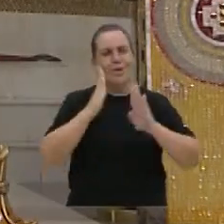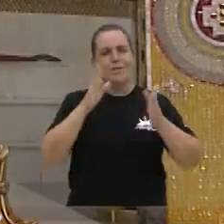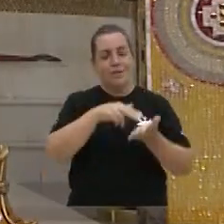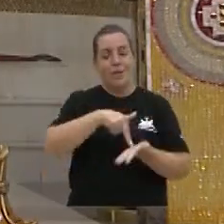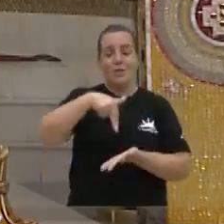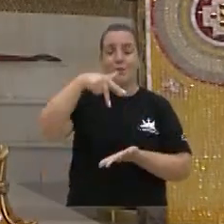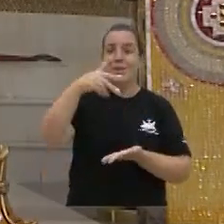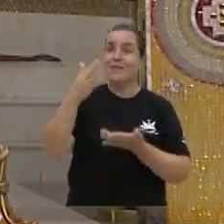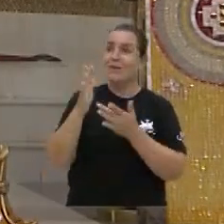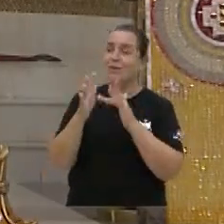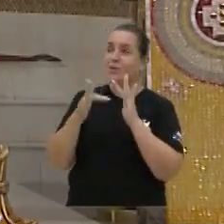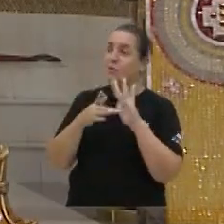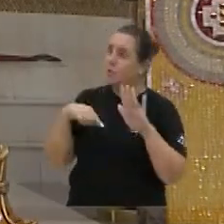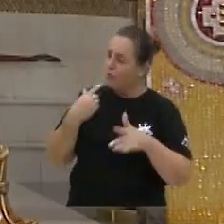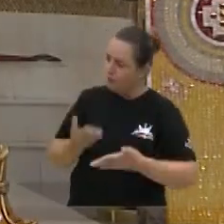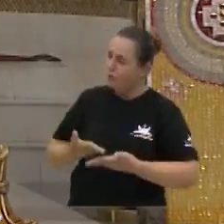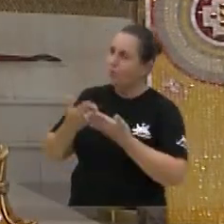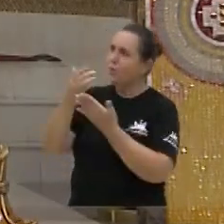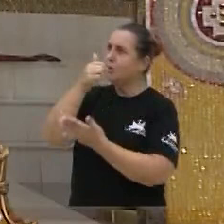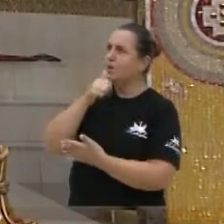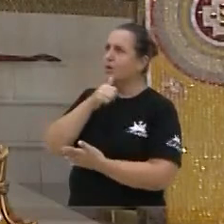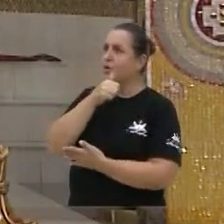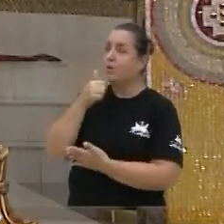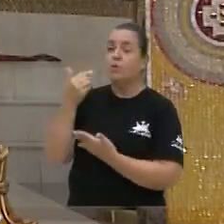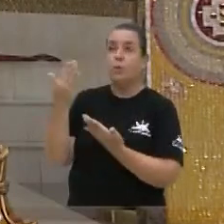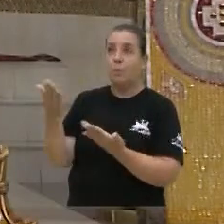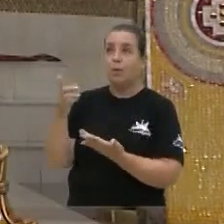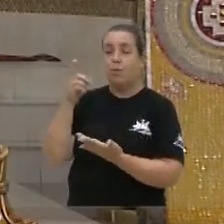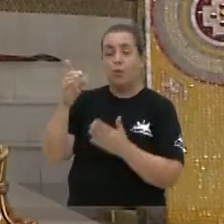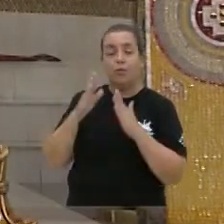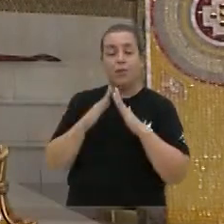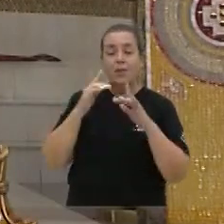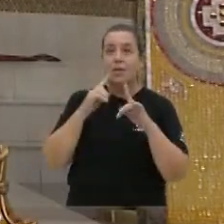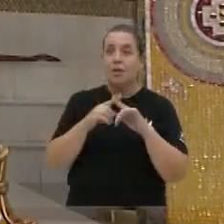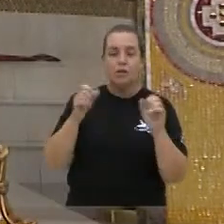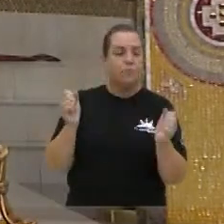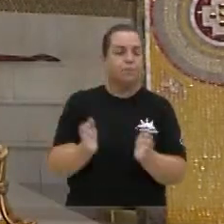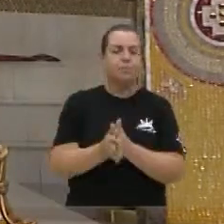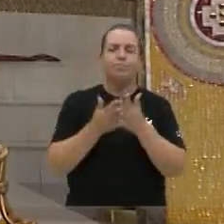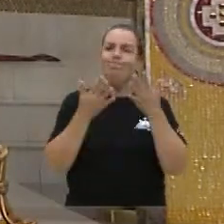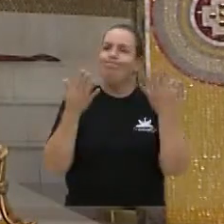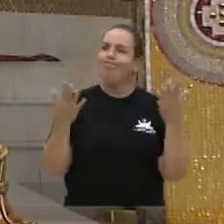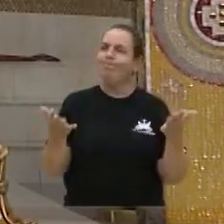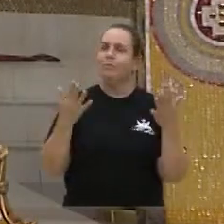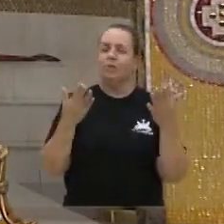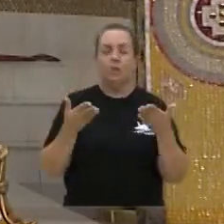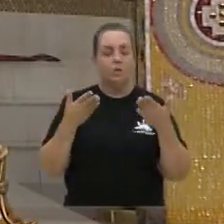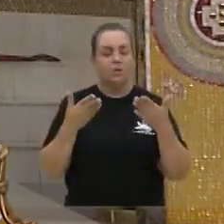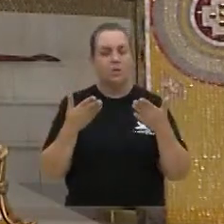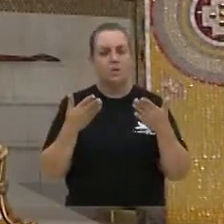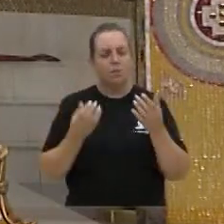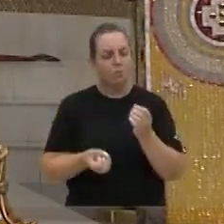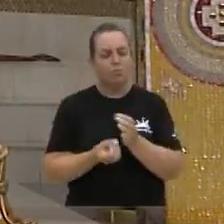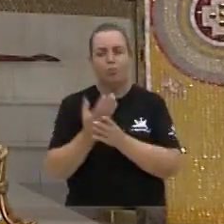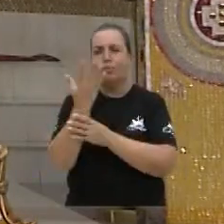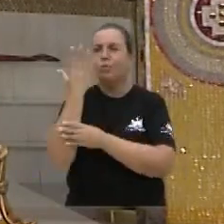vos oferecemos, ó Deus, o sacrifício pelo qual a vossa igreja maravilhosamente renasce e se